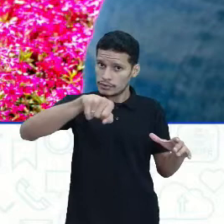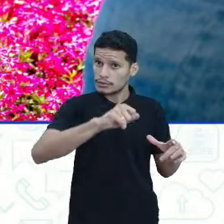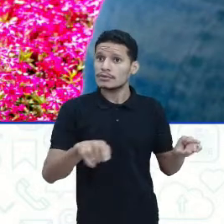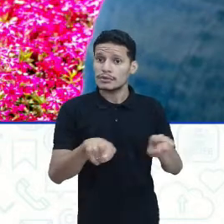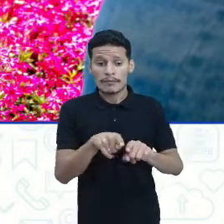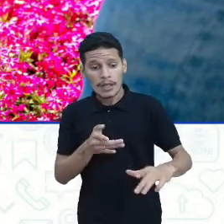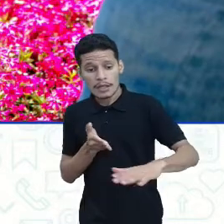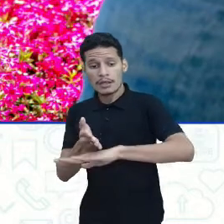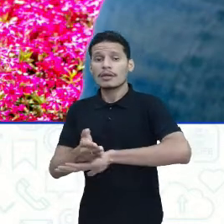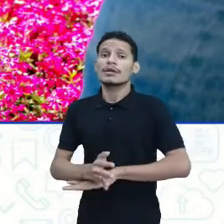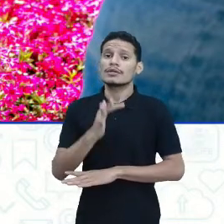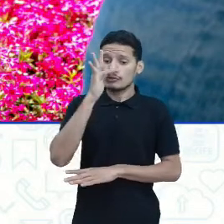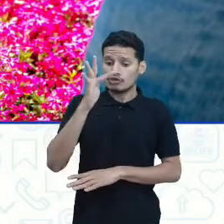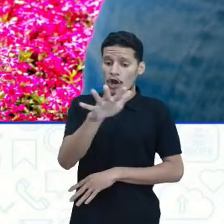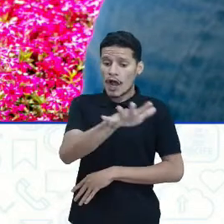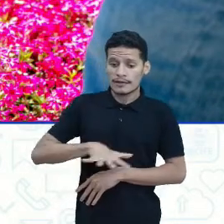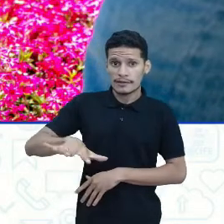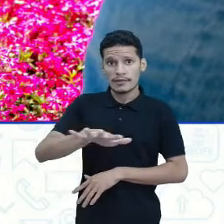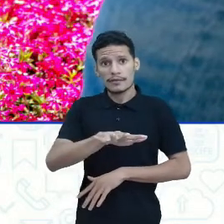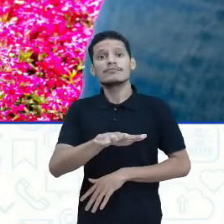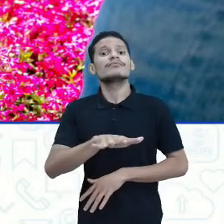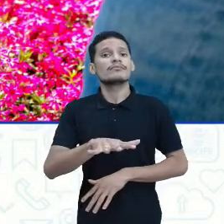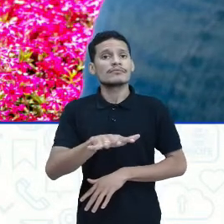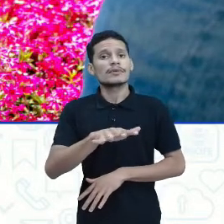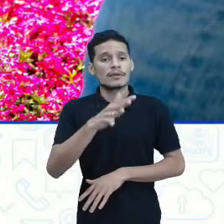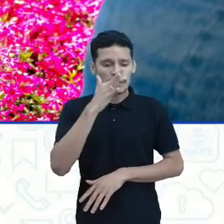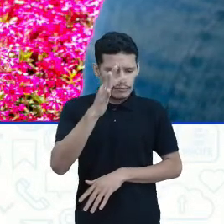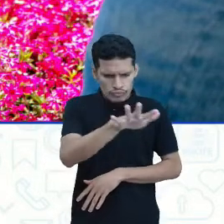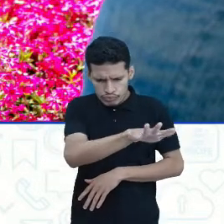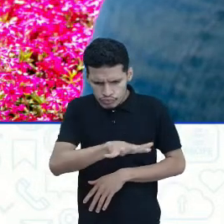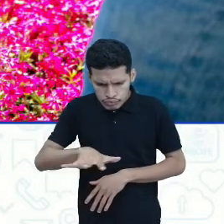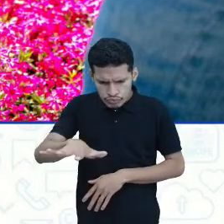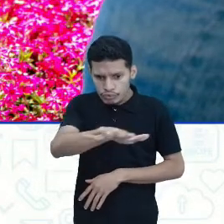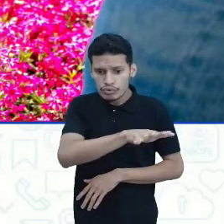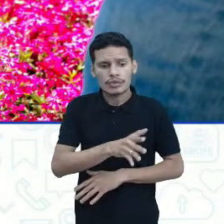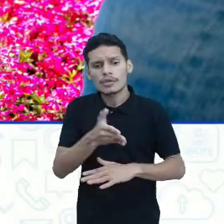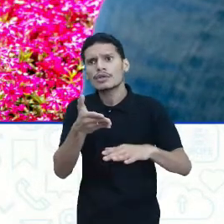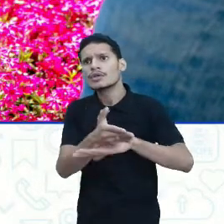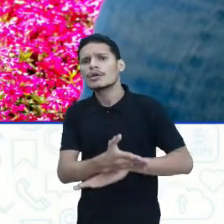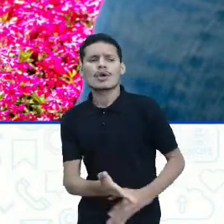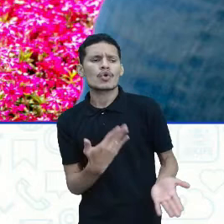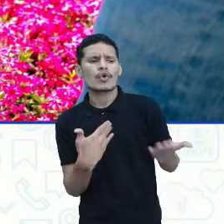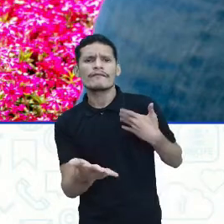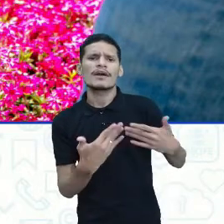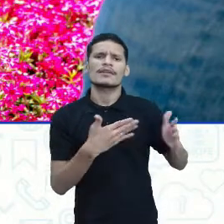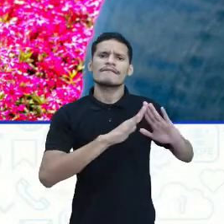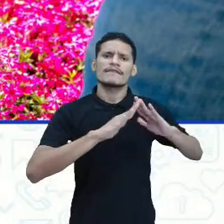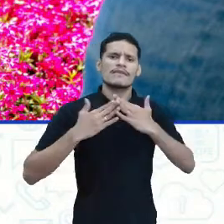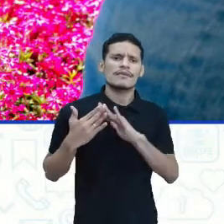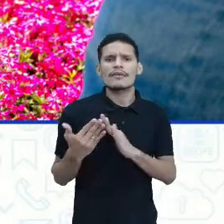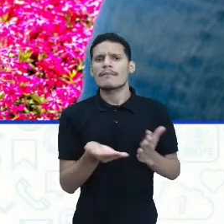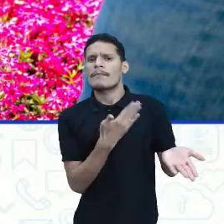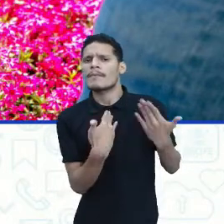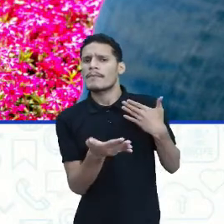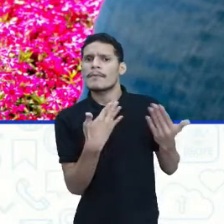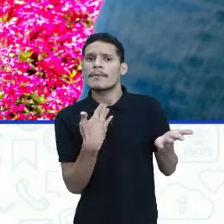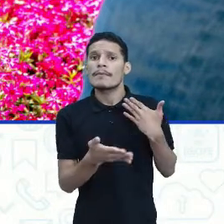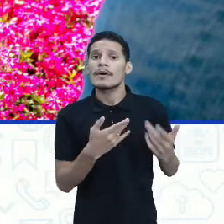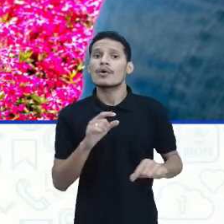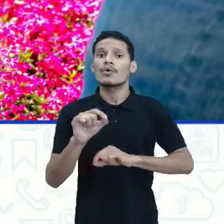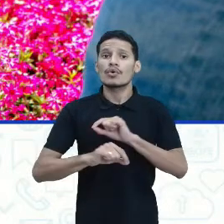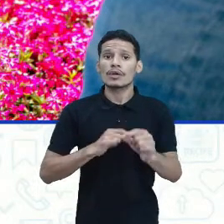no jardim, certo? E aí no jardim começa a conversar com um e com outra vizinha, daqui a pouco